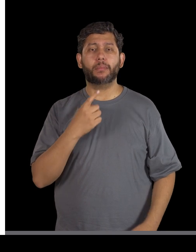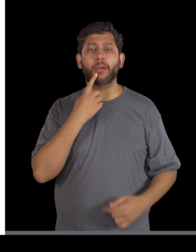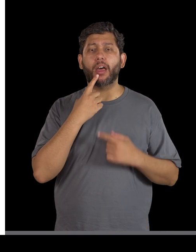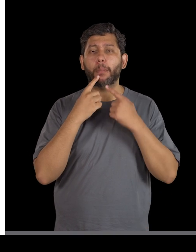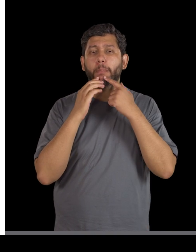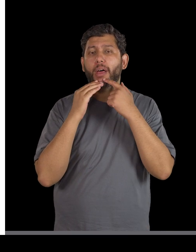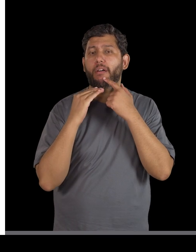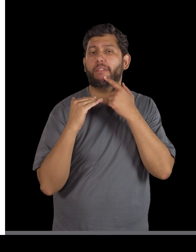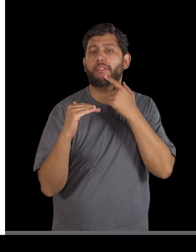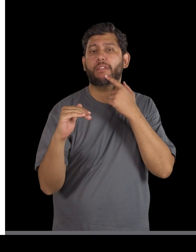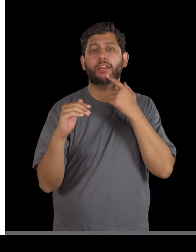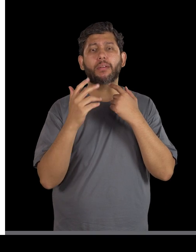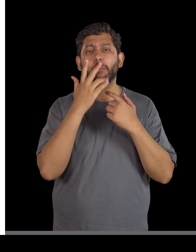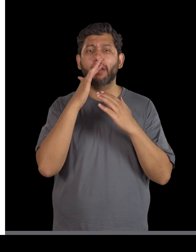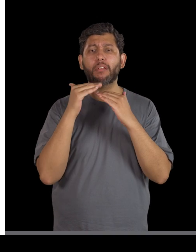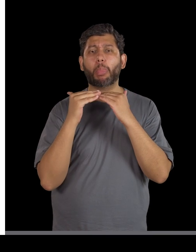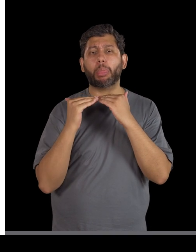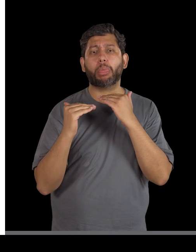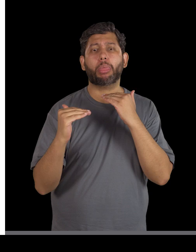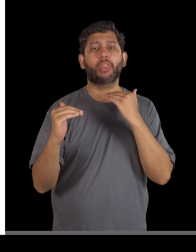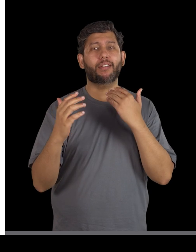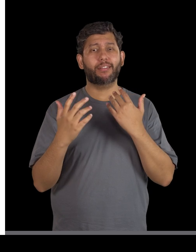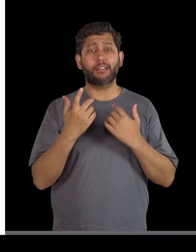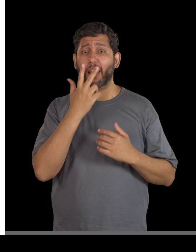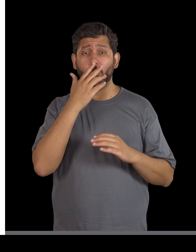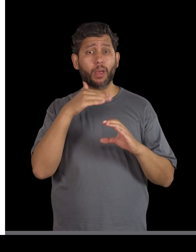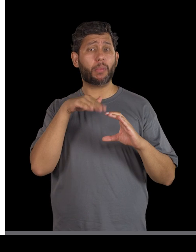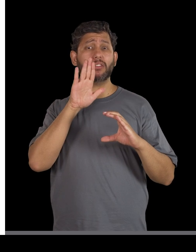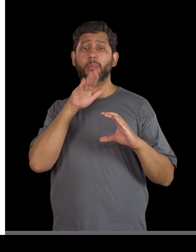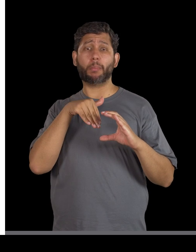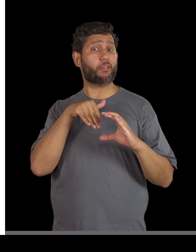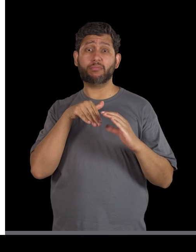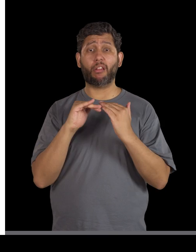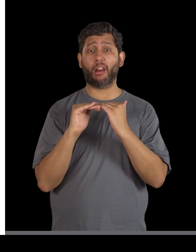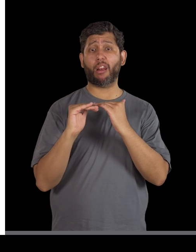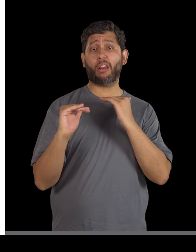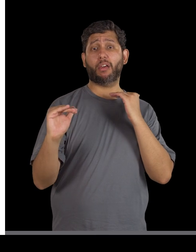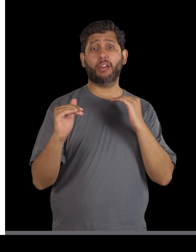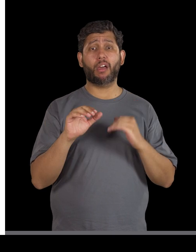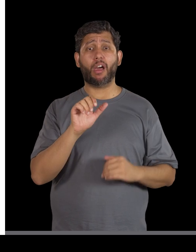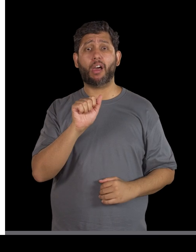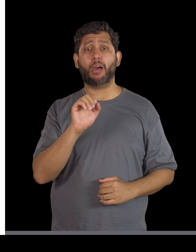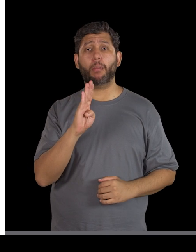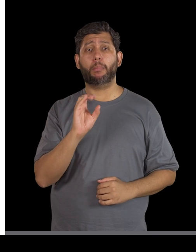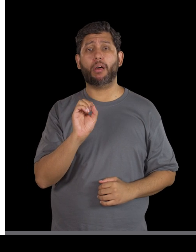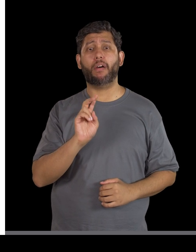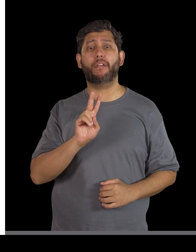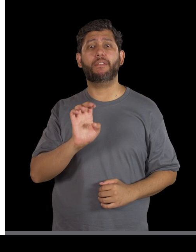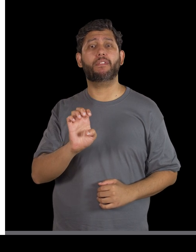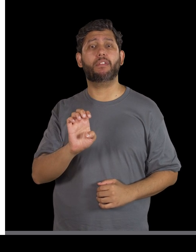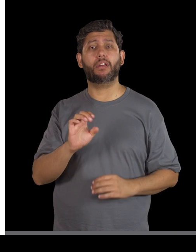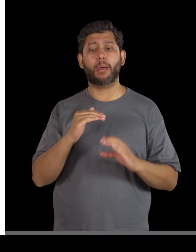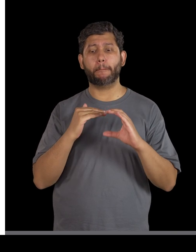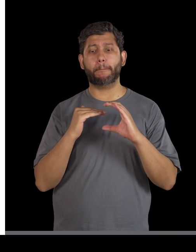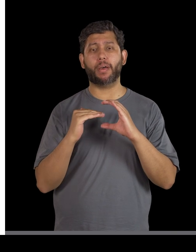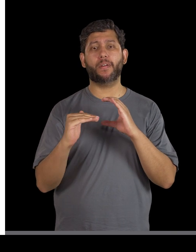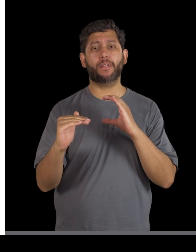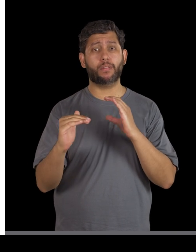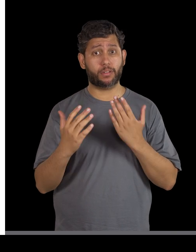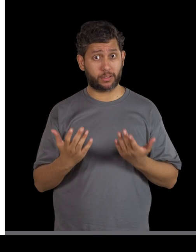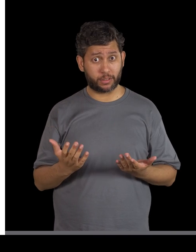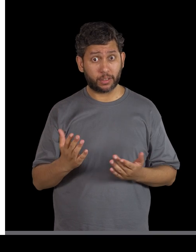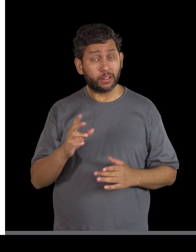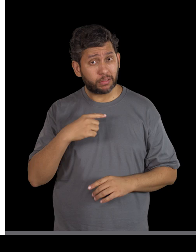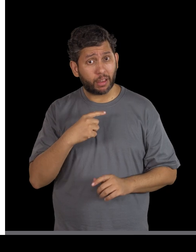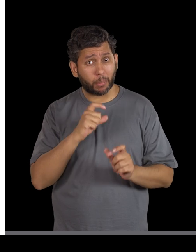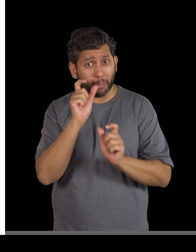above. Ela é chamada de vogal neutra porque ela é central, a língua não tá nem pra cima nem pra baixo, ela tá parada aqui no meio. A gente usa